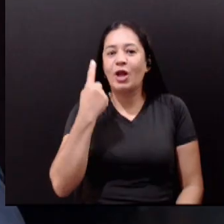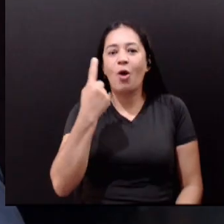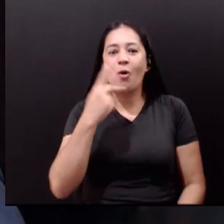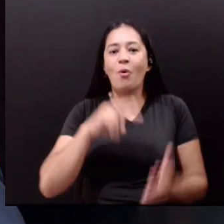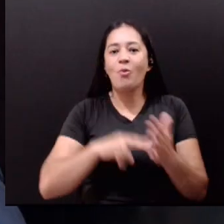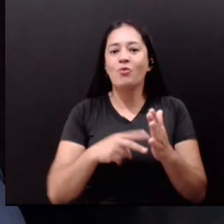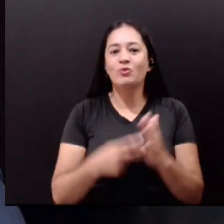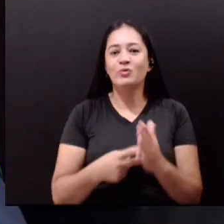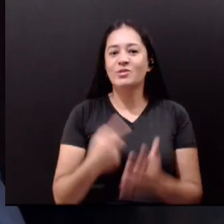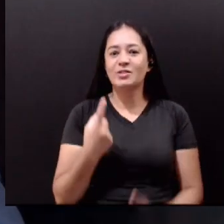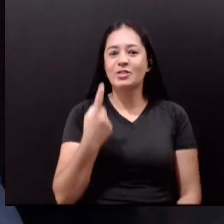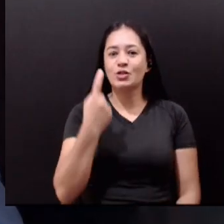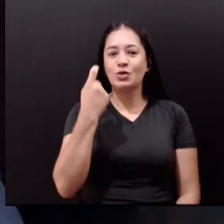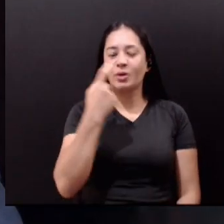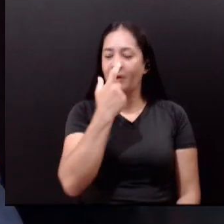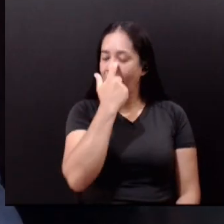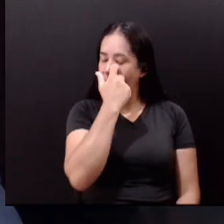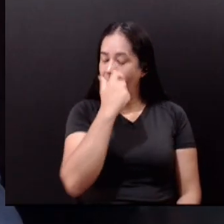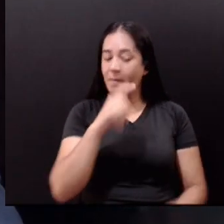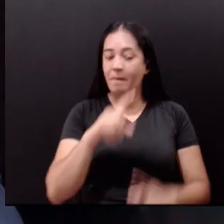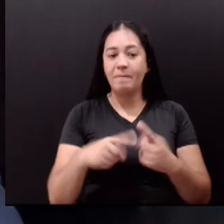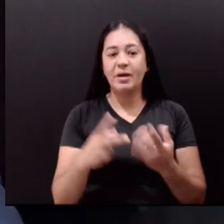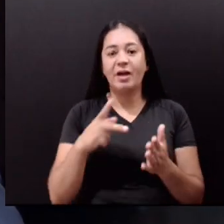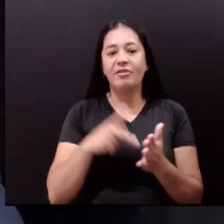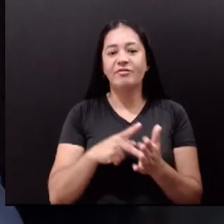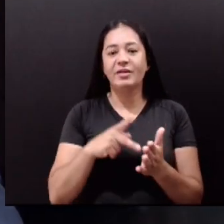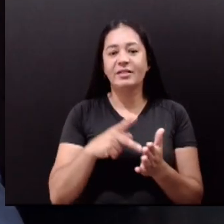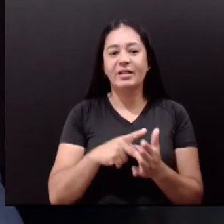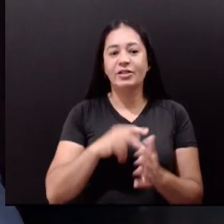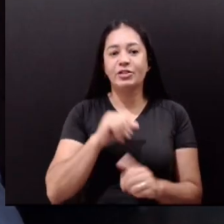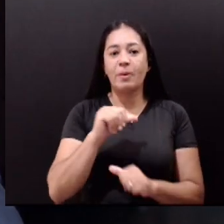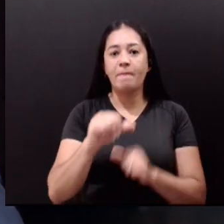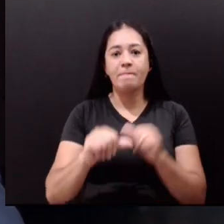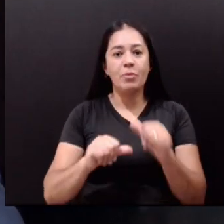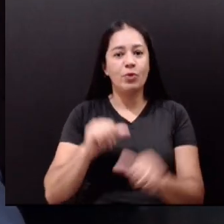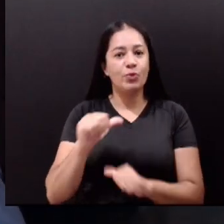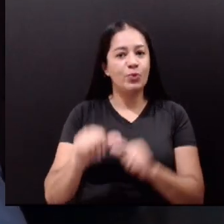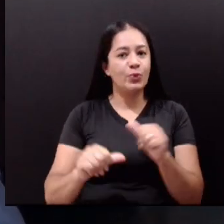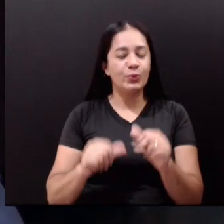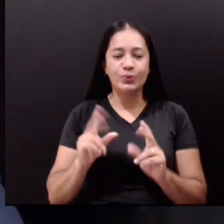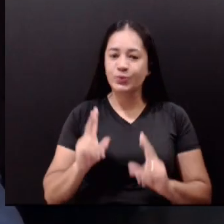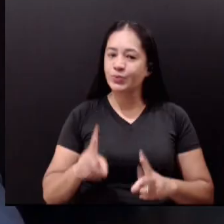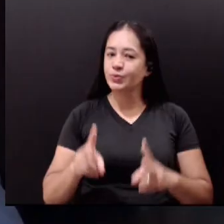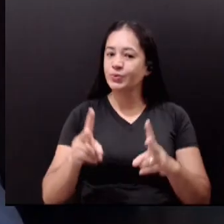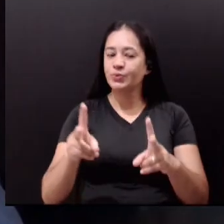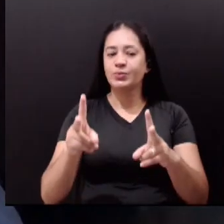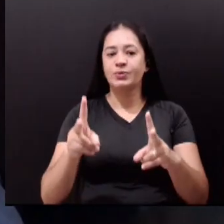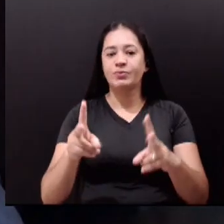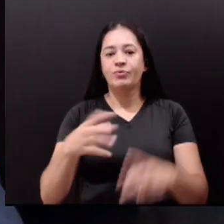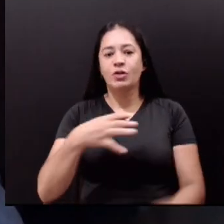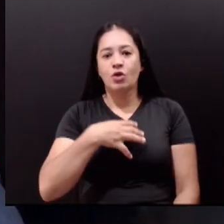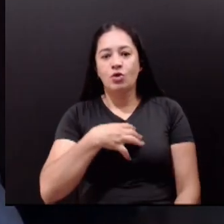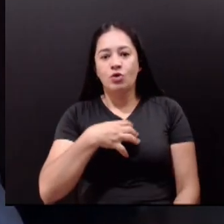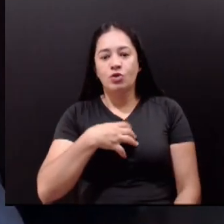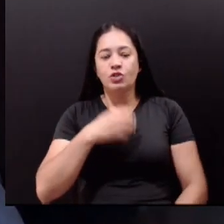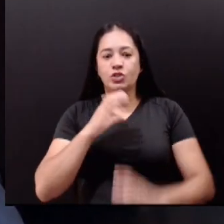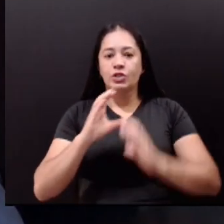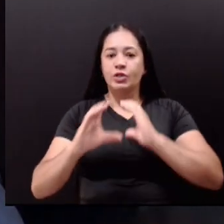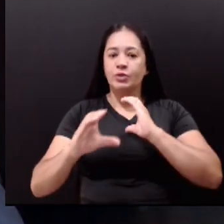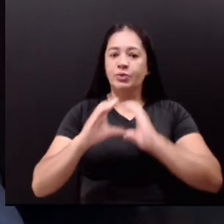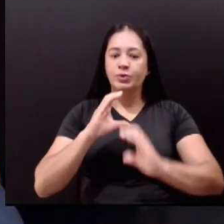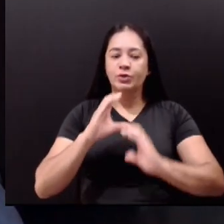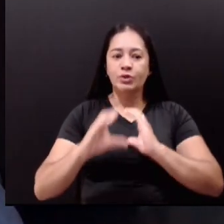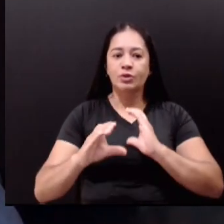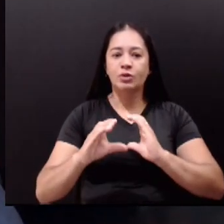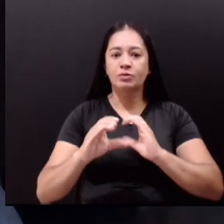A verdade é que isso muda com muita frequência, né. Todas a forma de comunicação no mundo, digital,